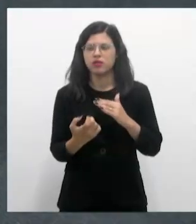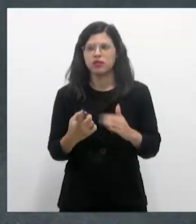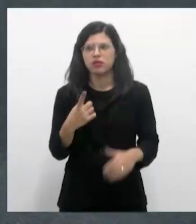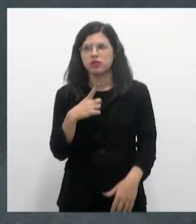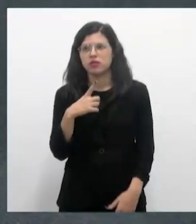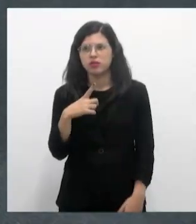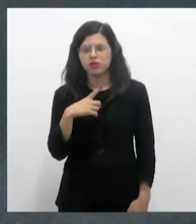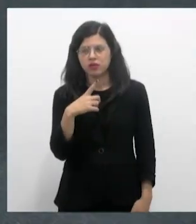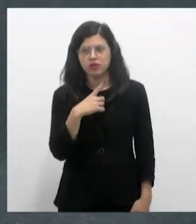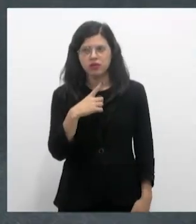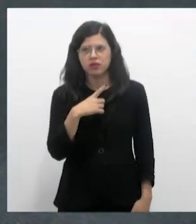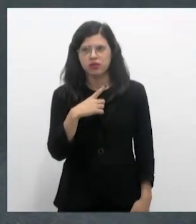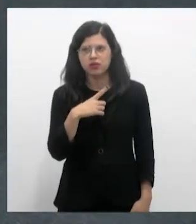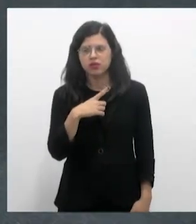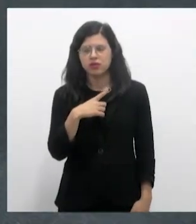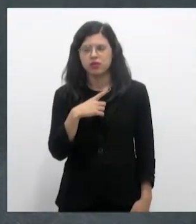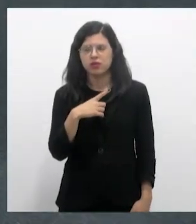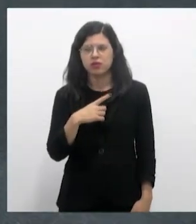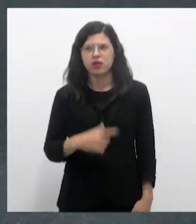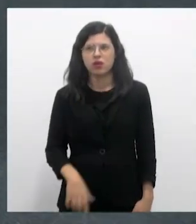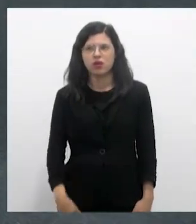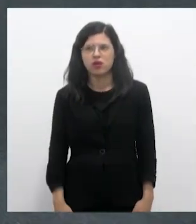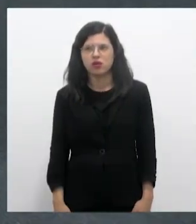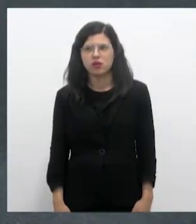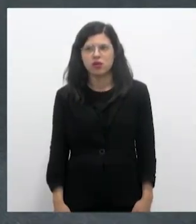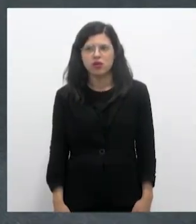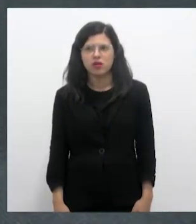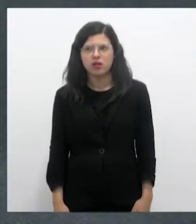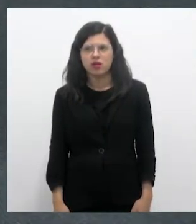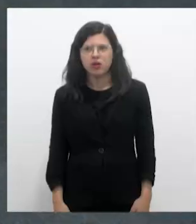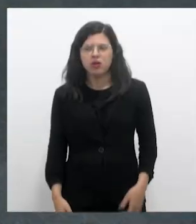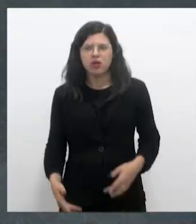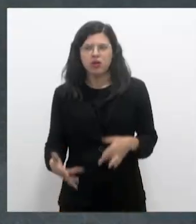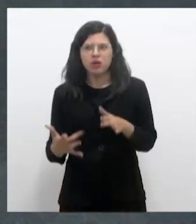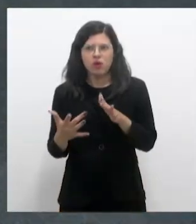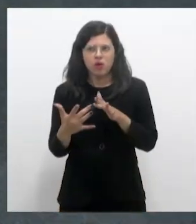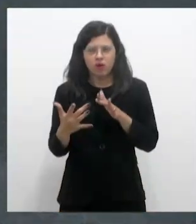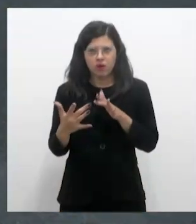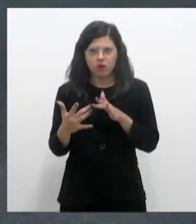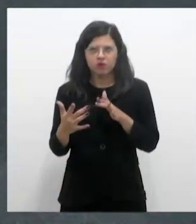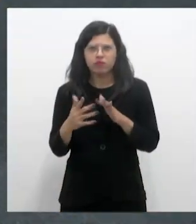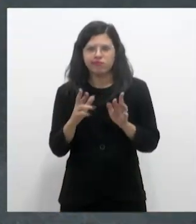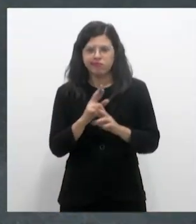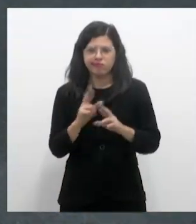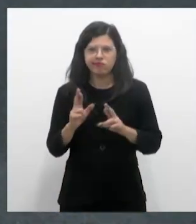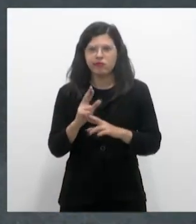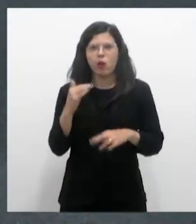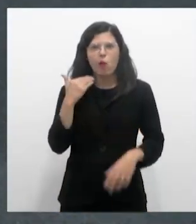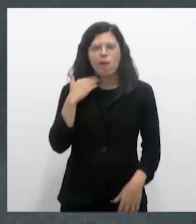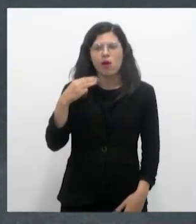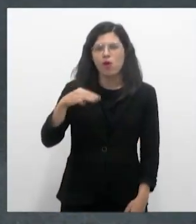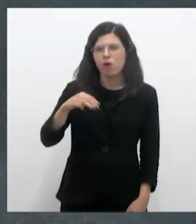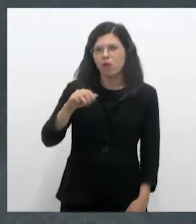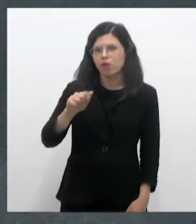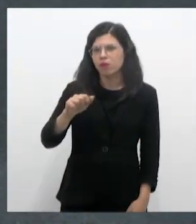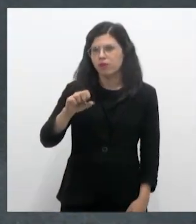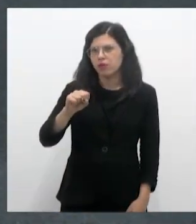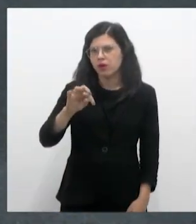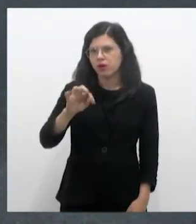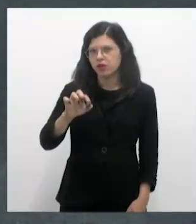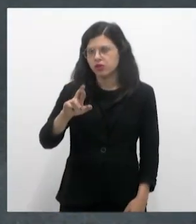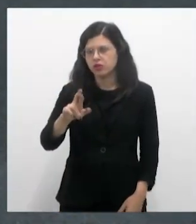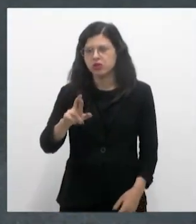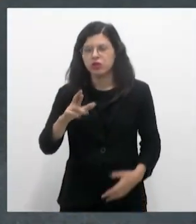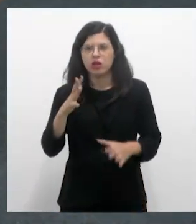uma relação, senhor presidente, com o Banco Master. E o total de investimento do